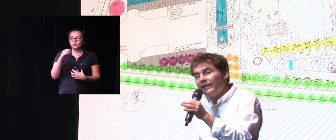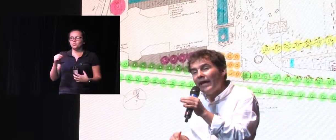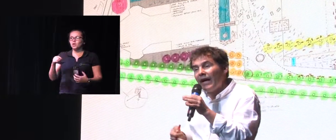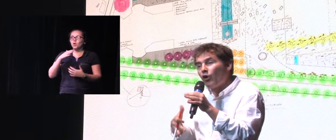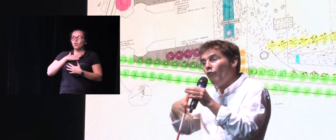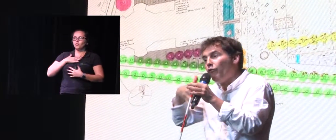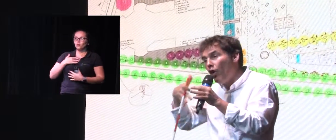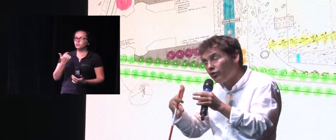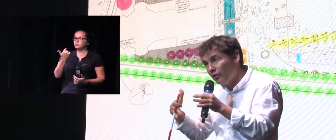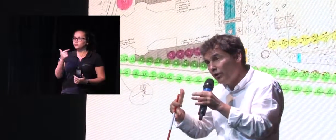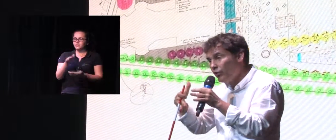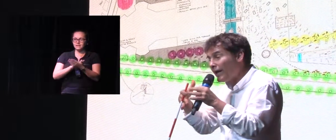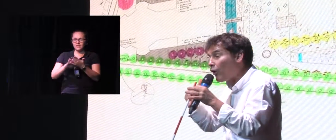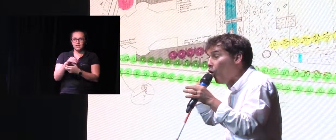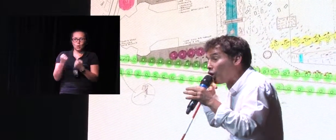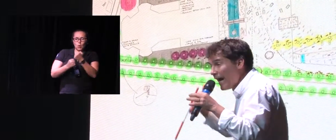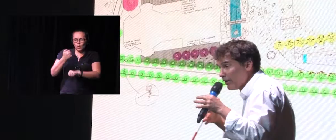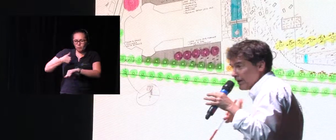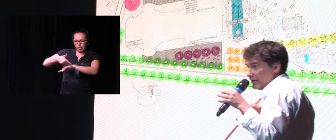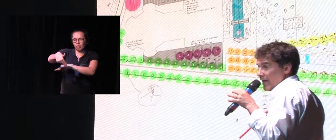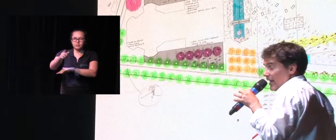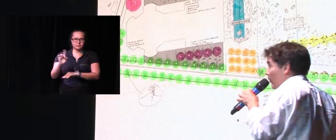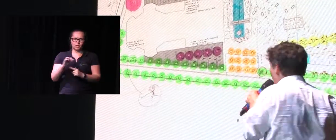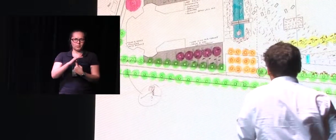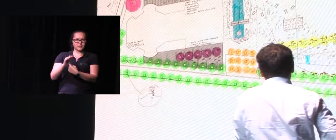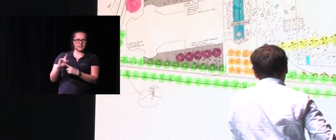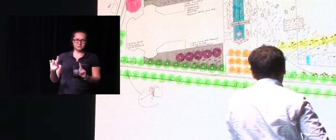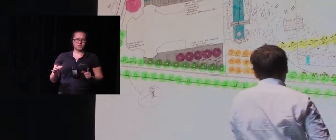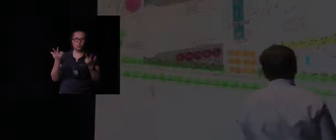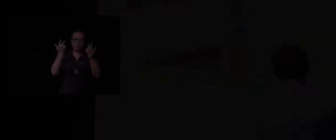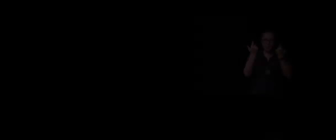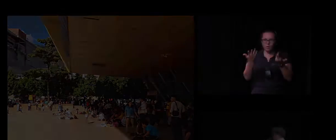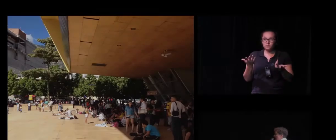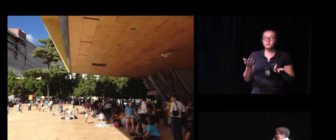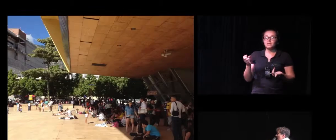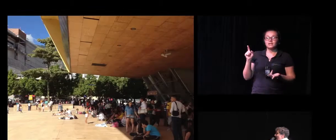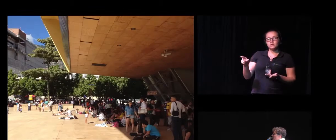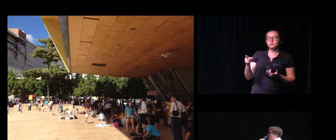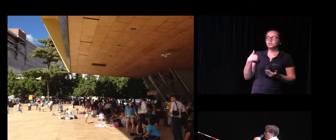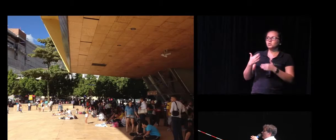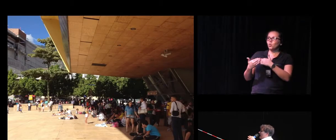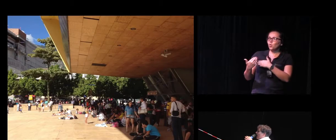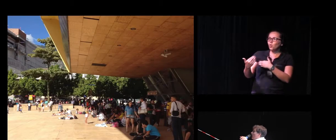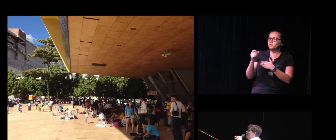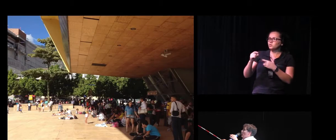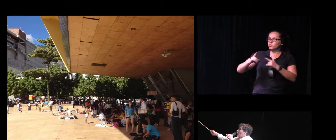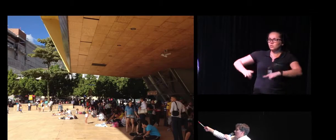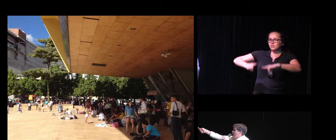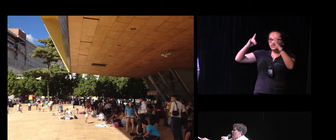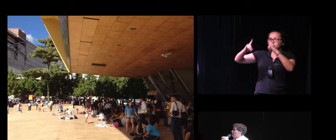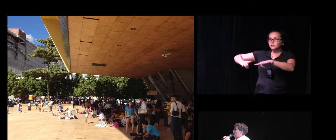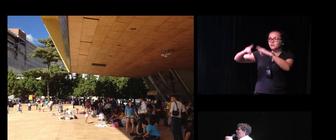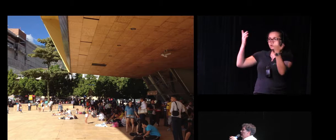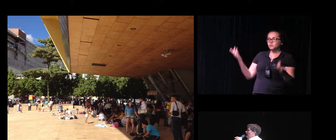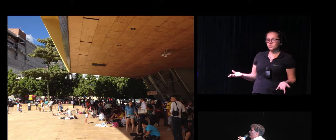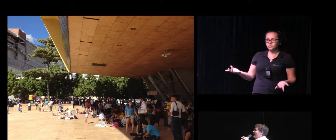ele sentisse conforto, não tivesse que correr para atravessar a praça. E isso nós